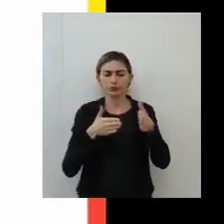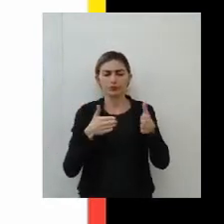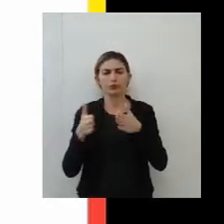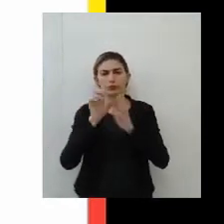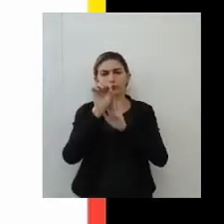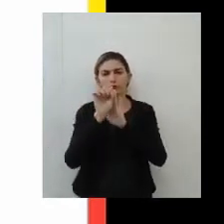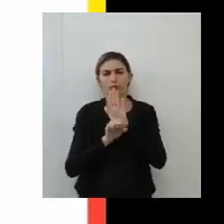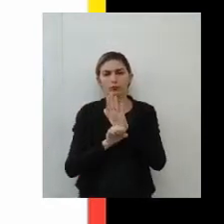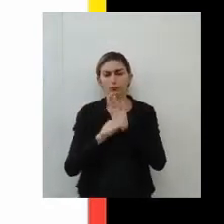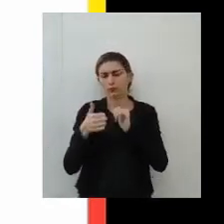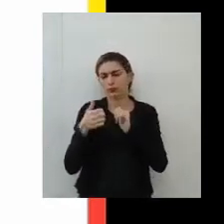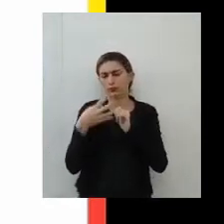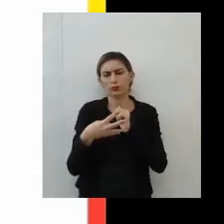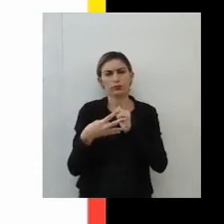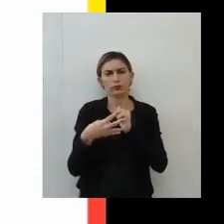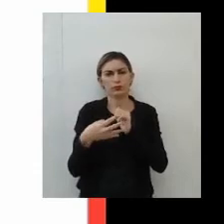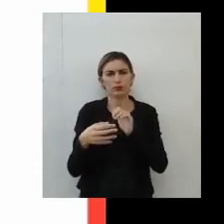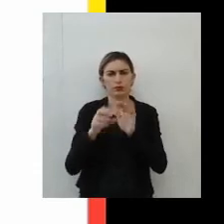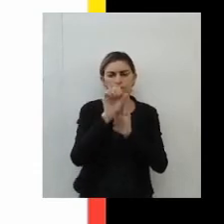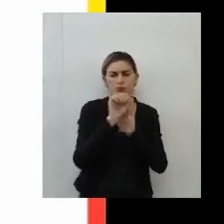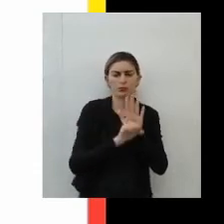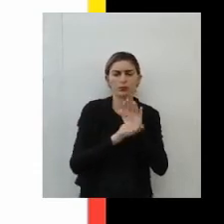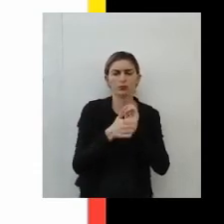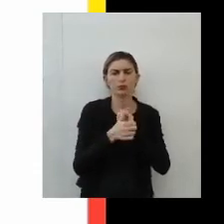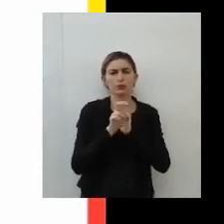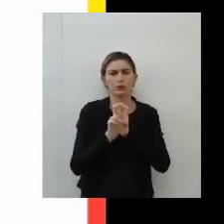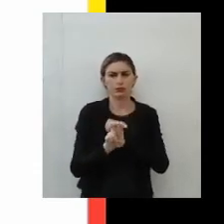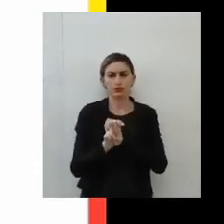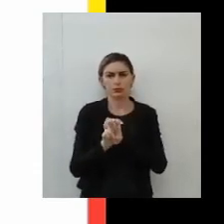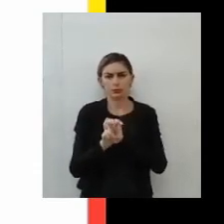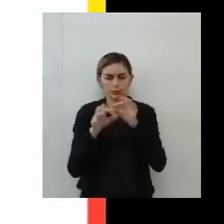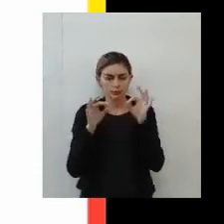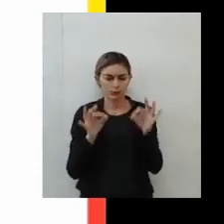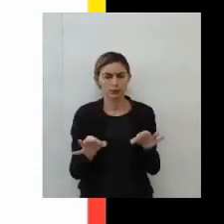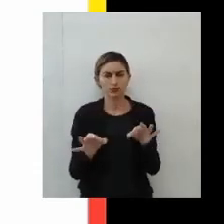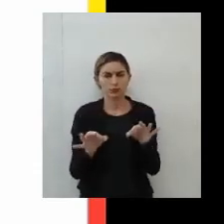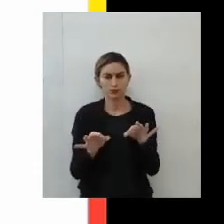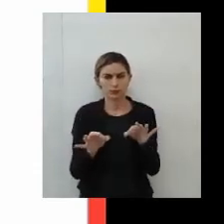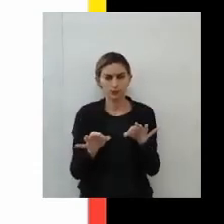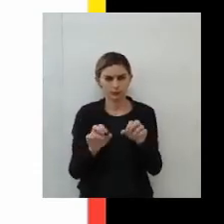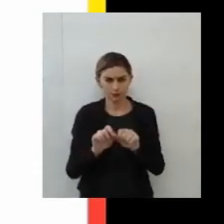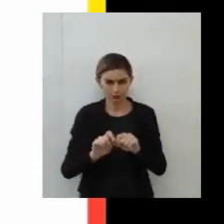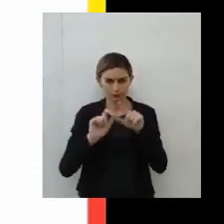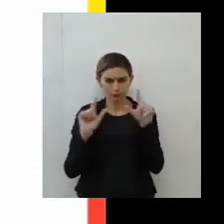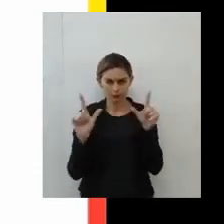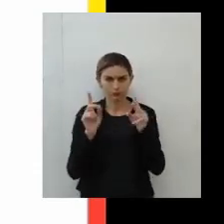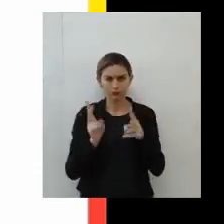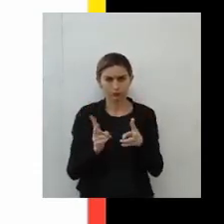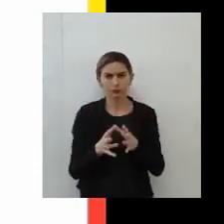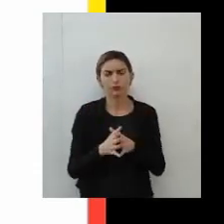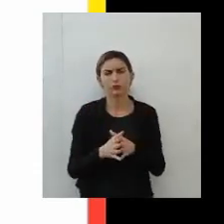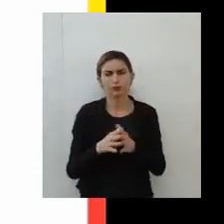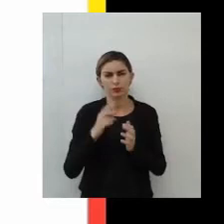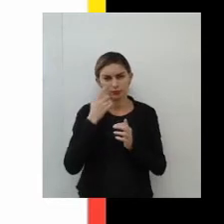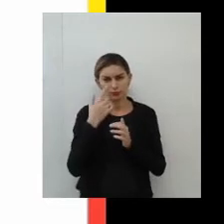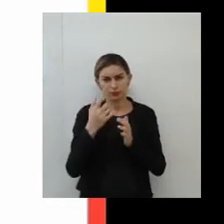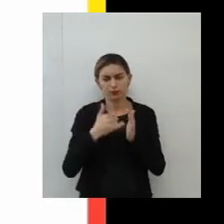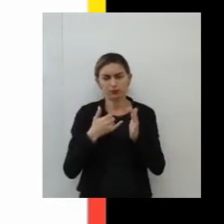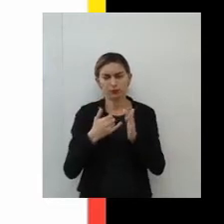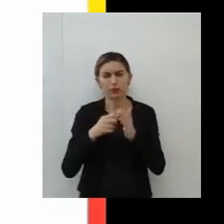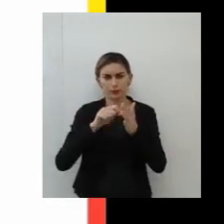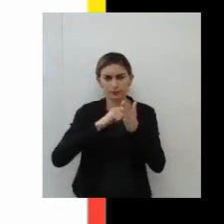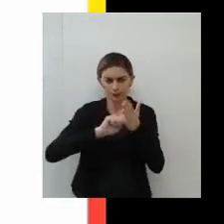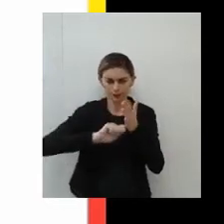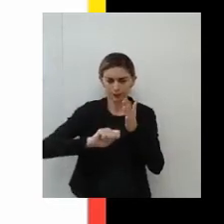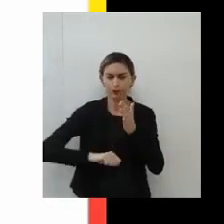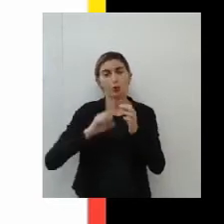os séculos XIV e séculos XV. Tá certo? Tá no slide ainda? Então, anota ou tira